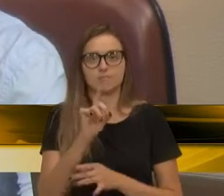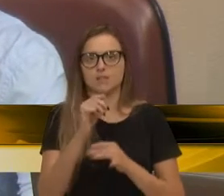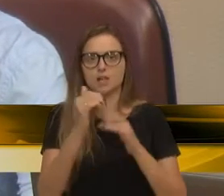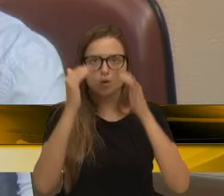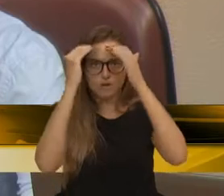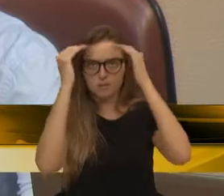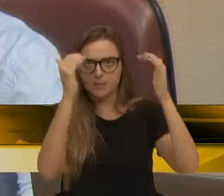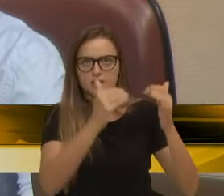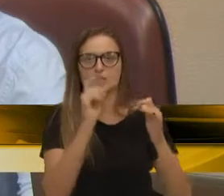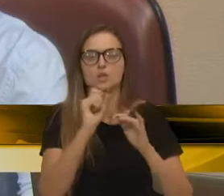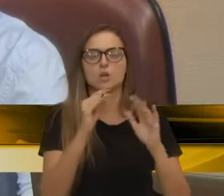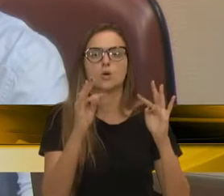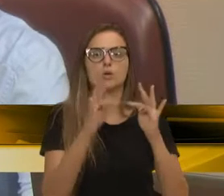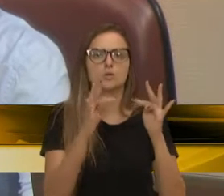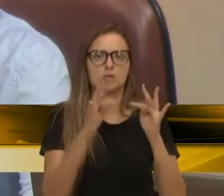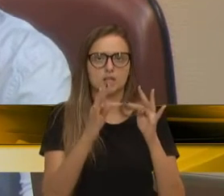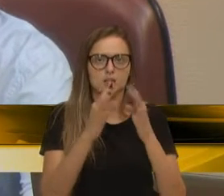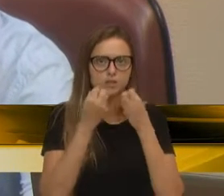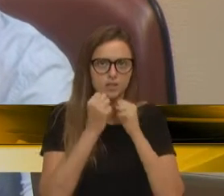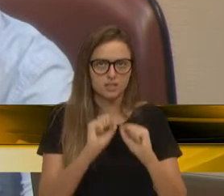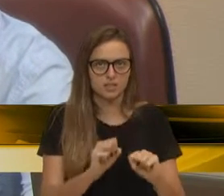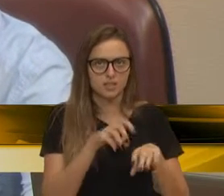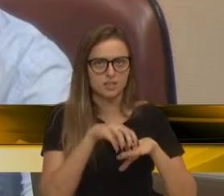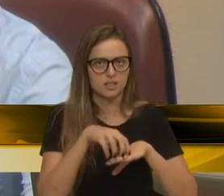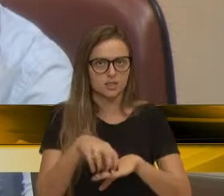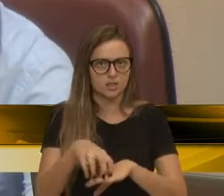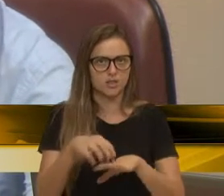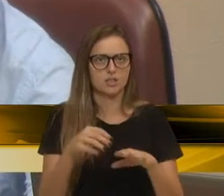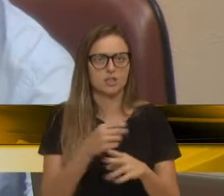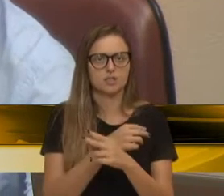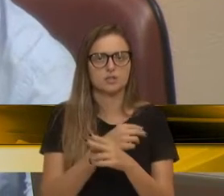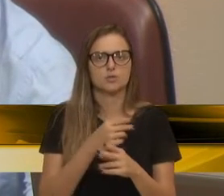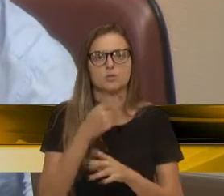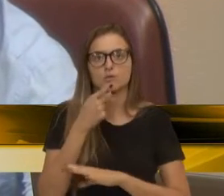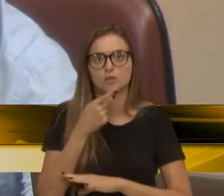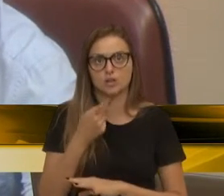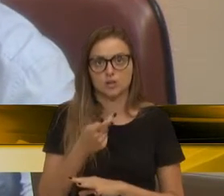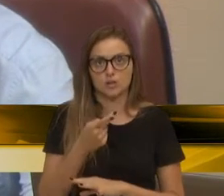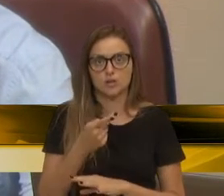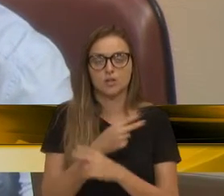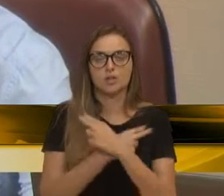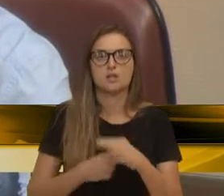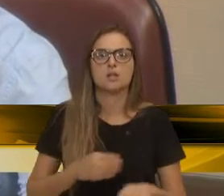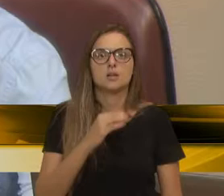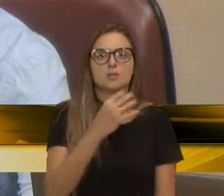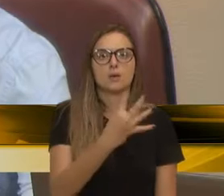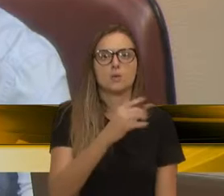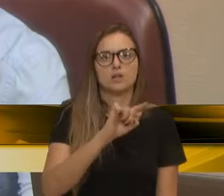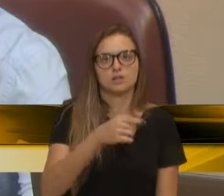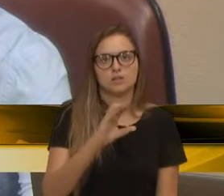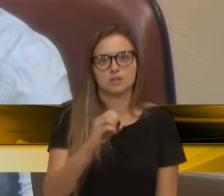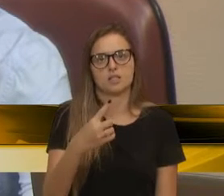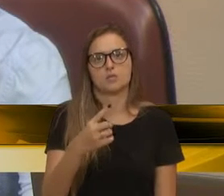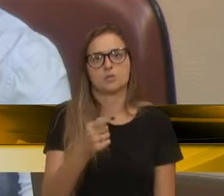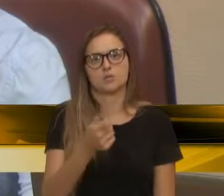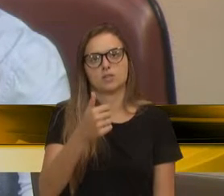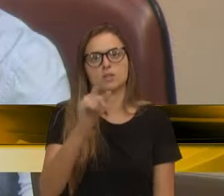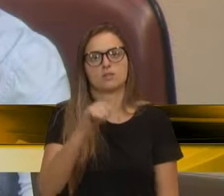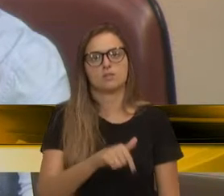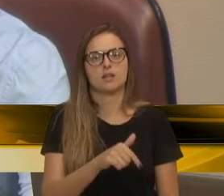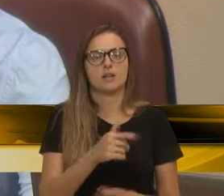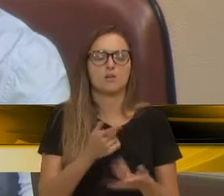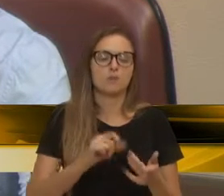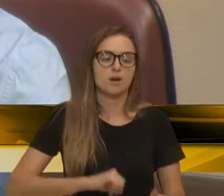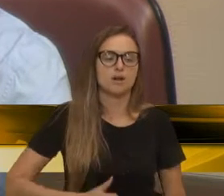técnicos da secretaria de trânsito para uma tarifa de r$4 01 centavos foi um ato temerário do prefeito que